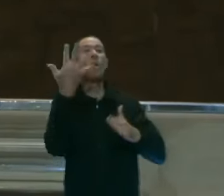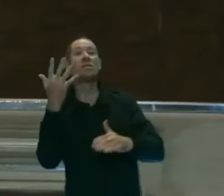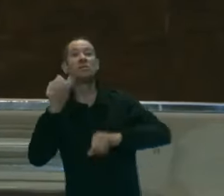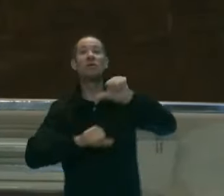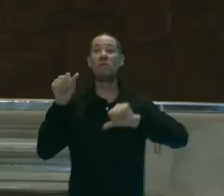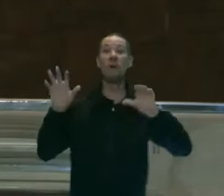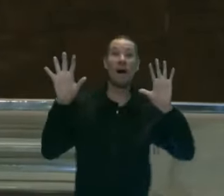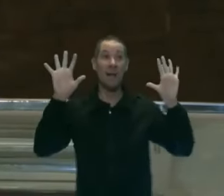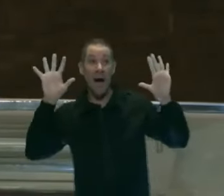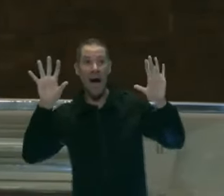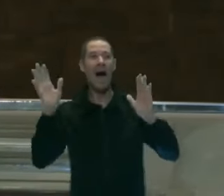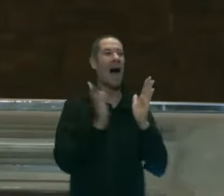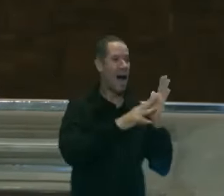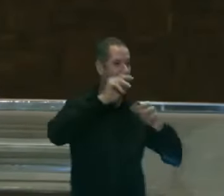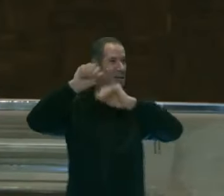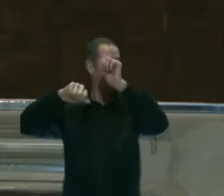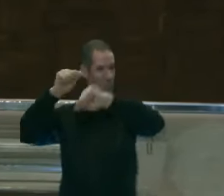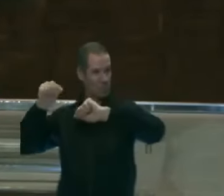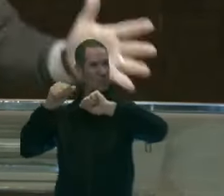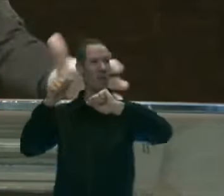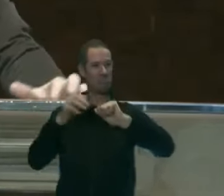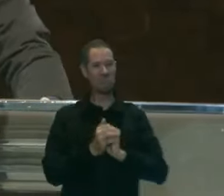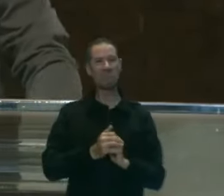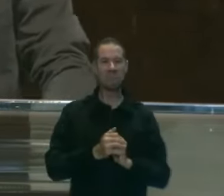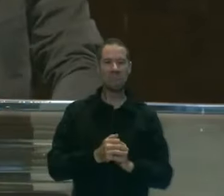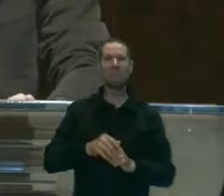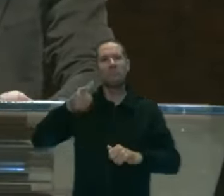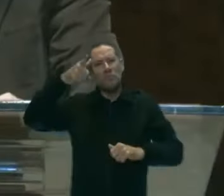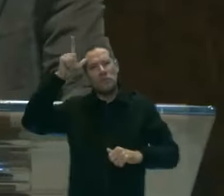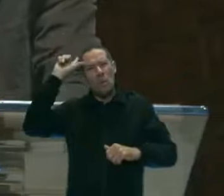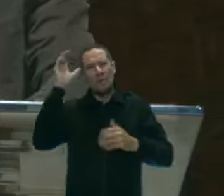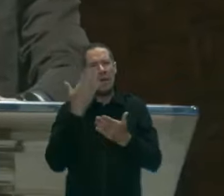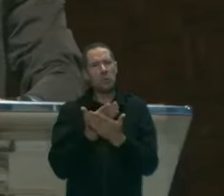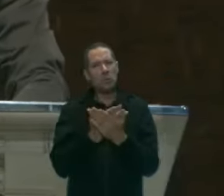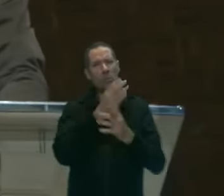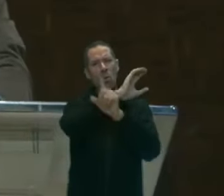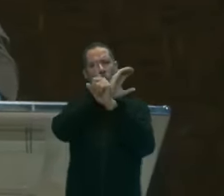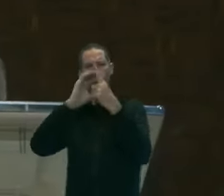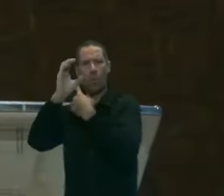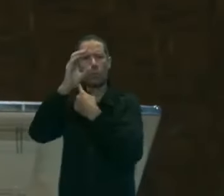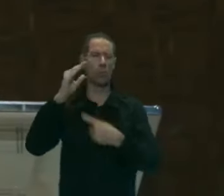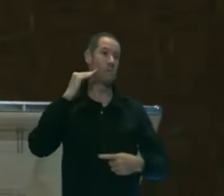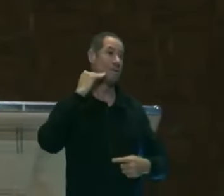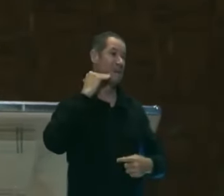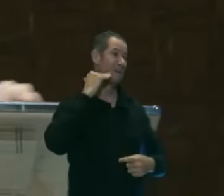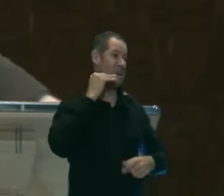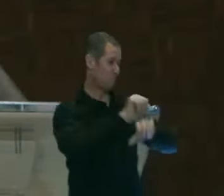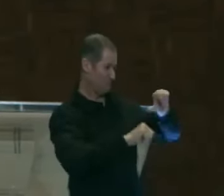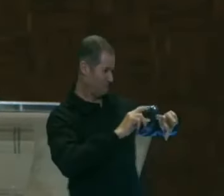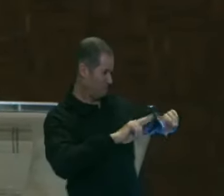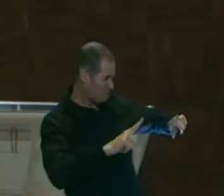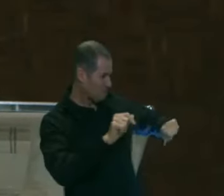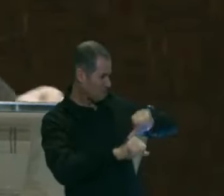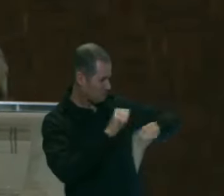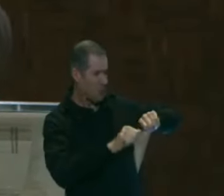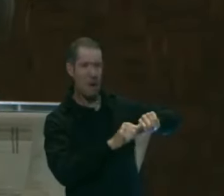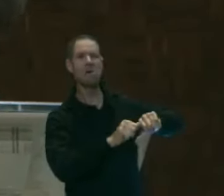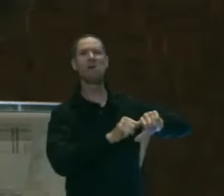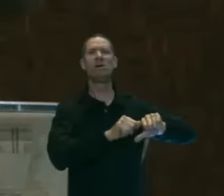maneira? Aleluia! Ontem também estudamos que o culto desconfigurado é o